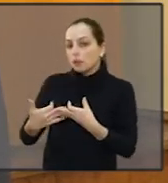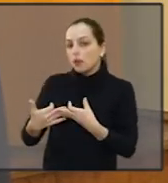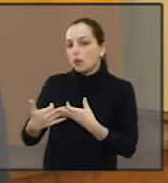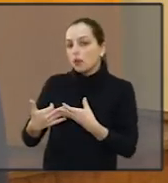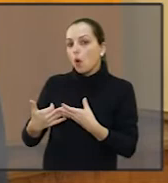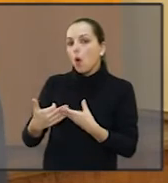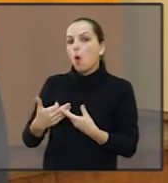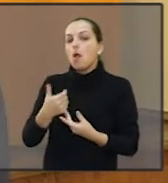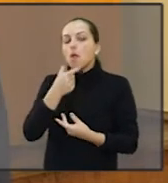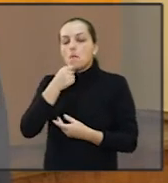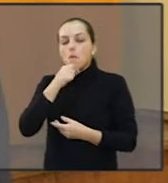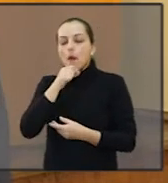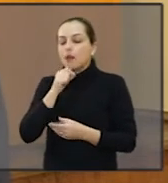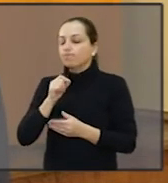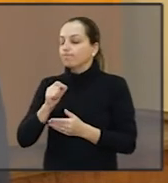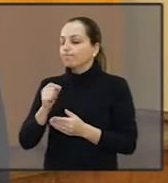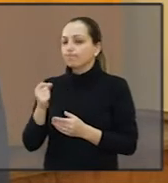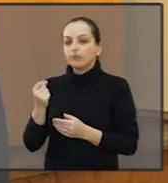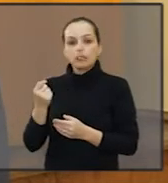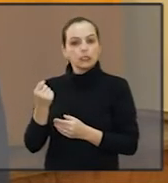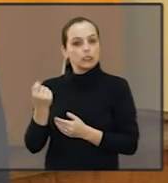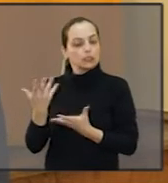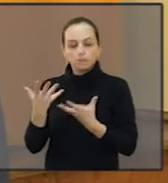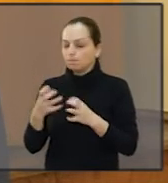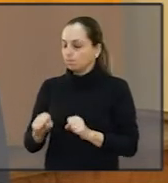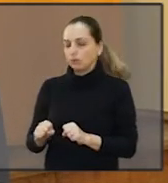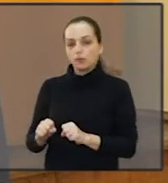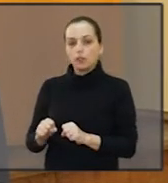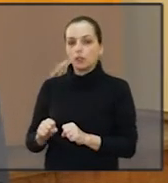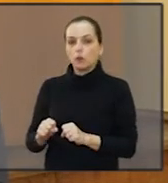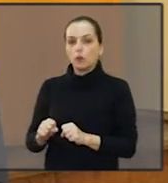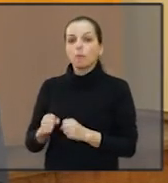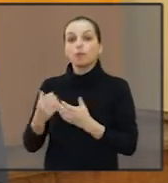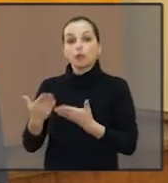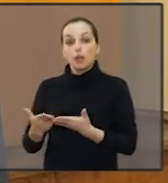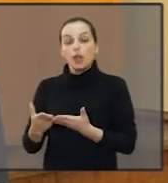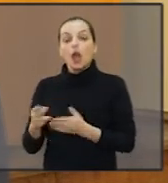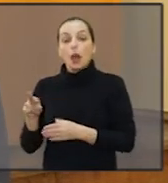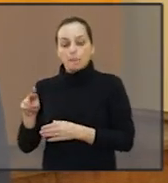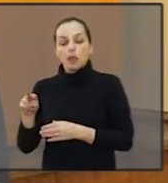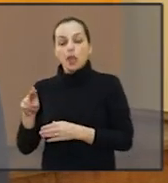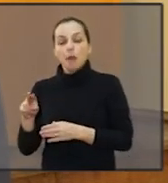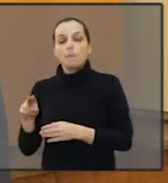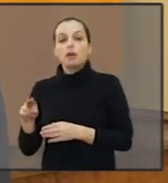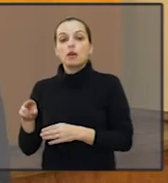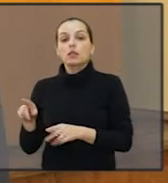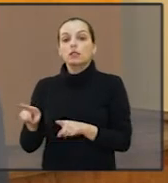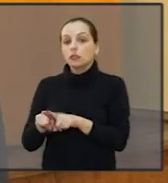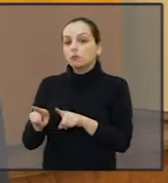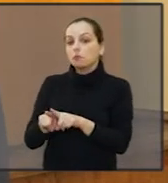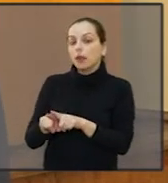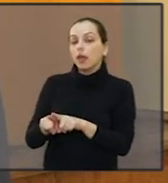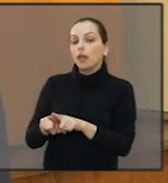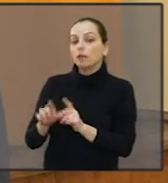foi embora, né? E eu tinha minha irmã Maria Elisa, que também já jogou basquete, já estava morando em São Paulo,